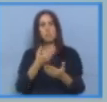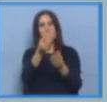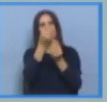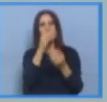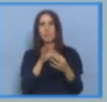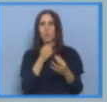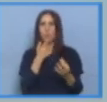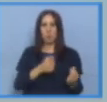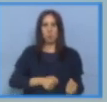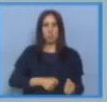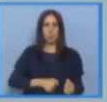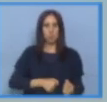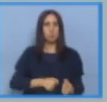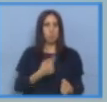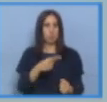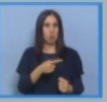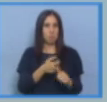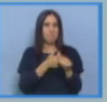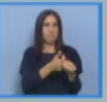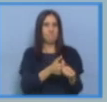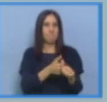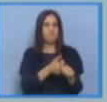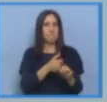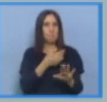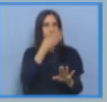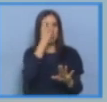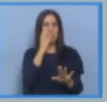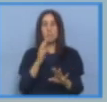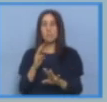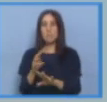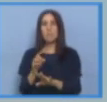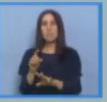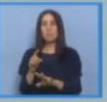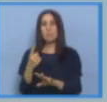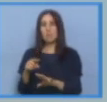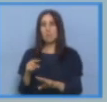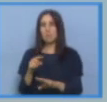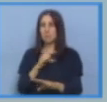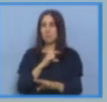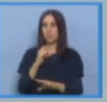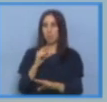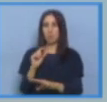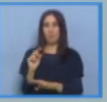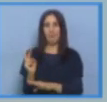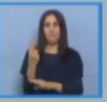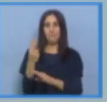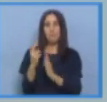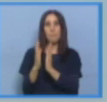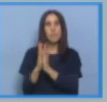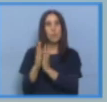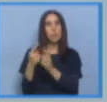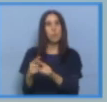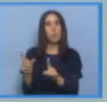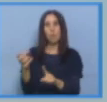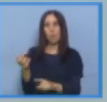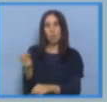muito ligado ao catolicismo romano, e o facto de se juntarem a nós 2 sacerdotes de uma confissão diferente